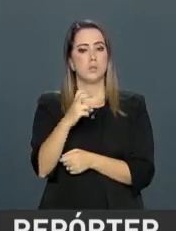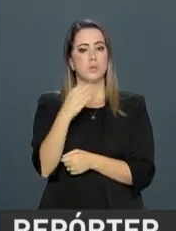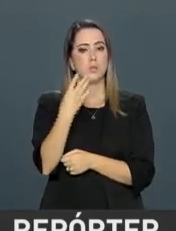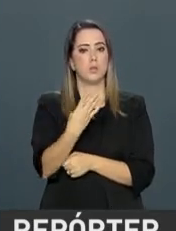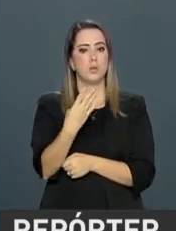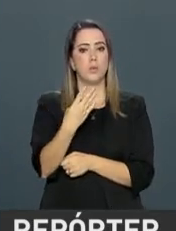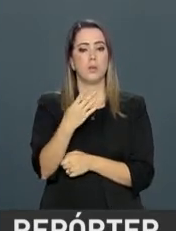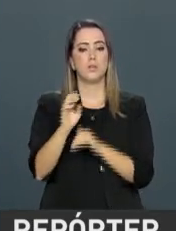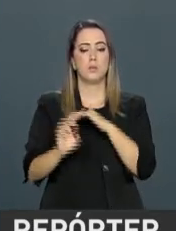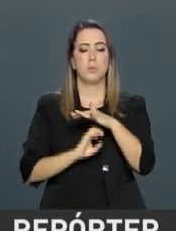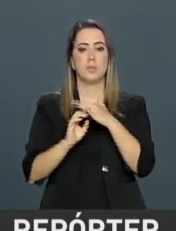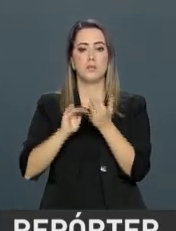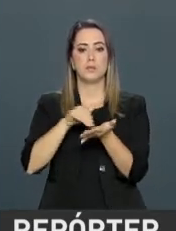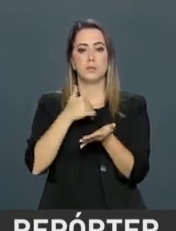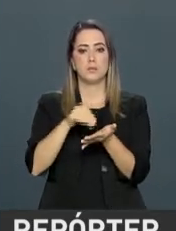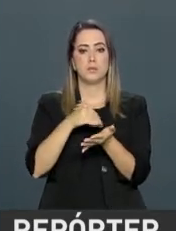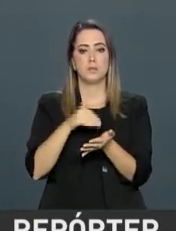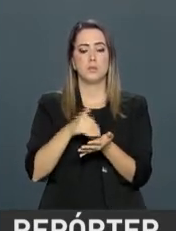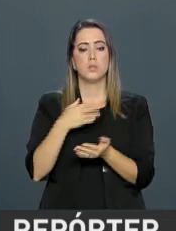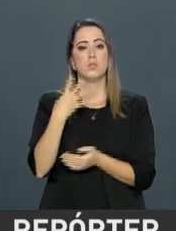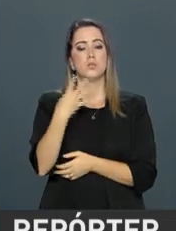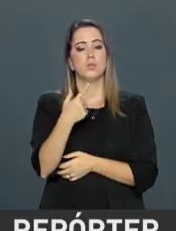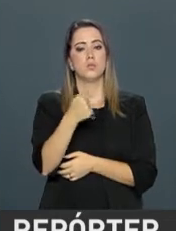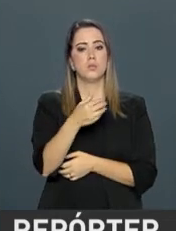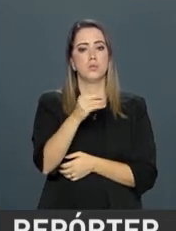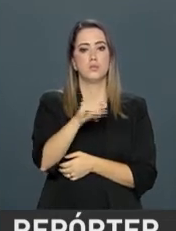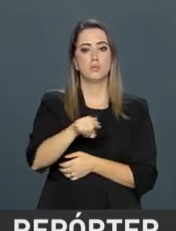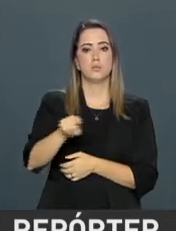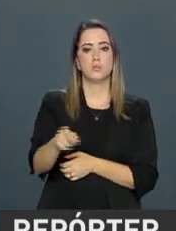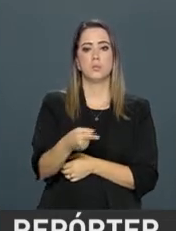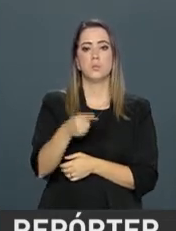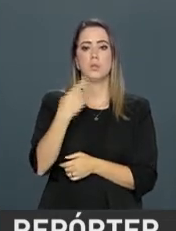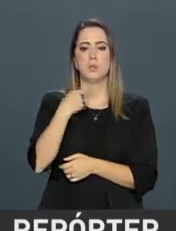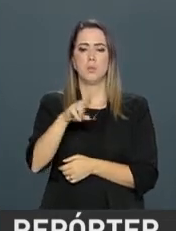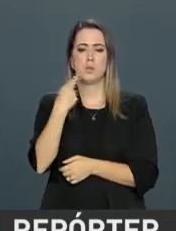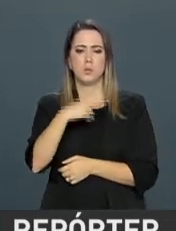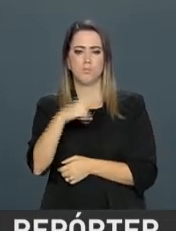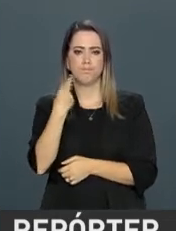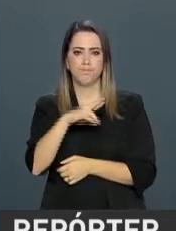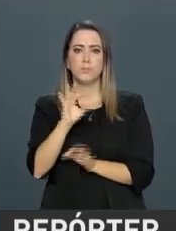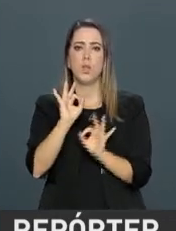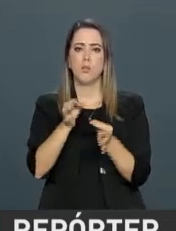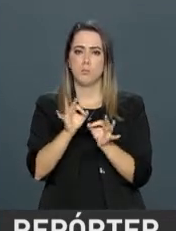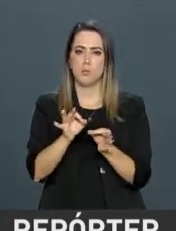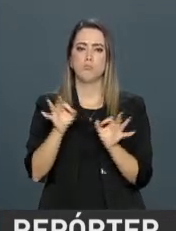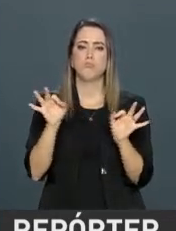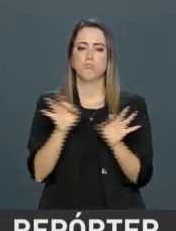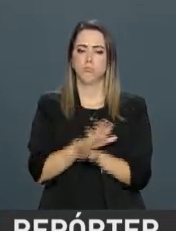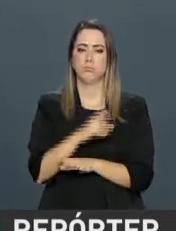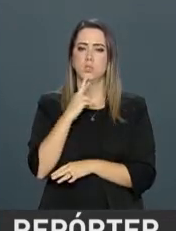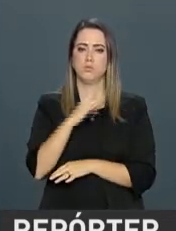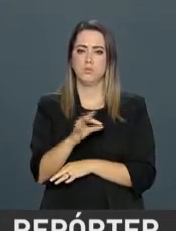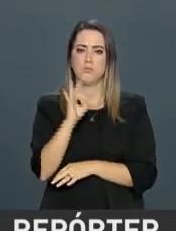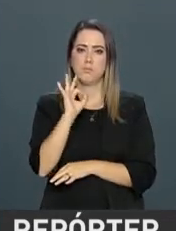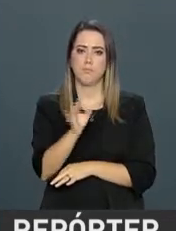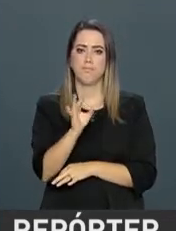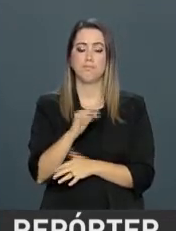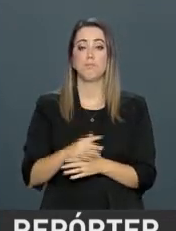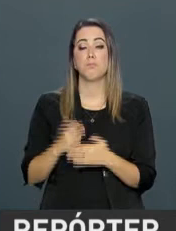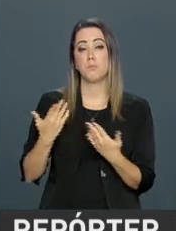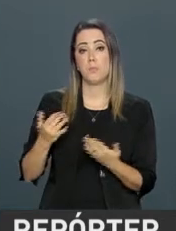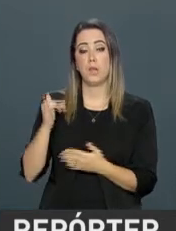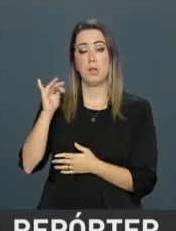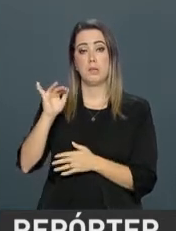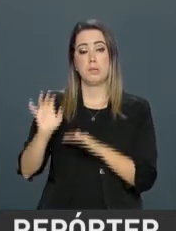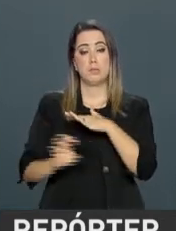empresas cadastradas e cerca de 470 mil reclamações finalizadas as empresas de